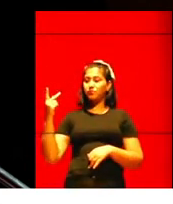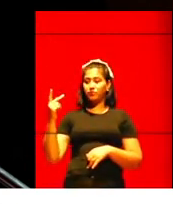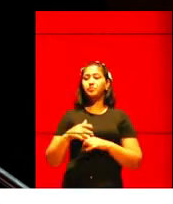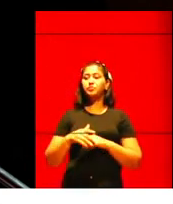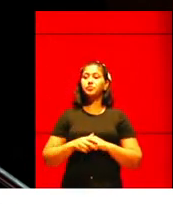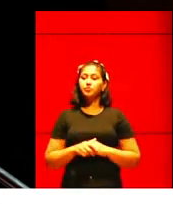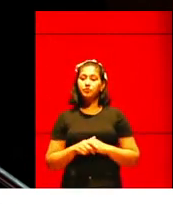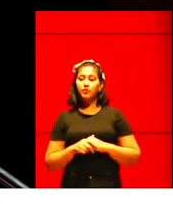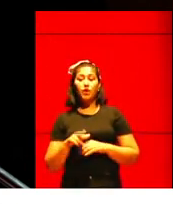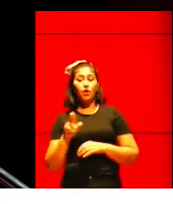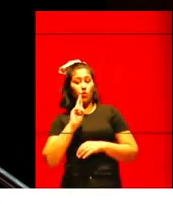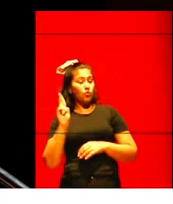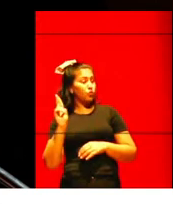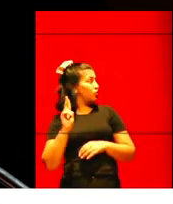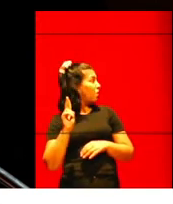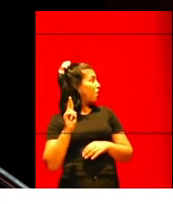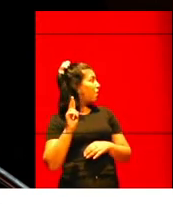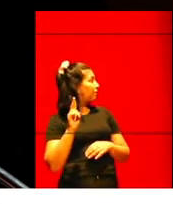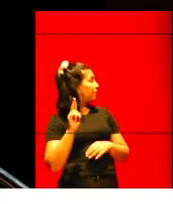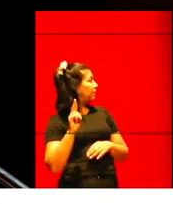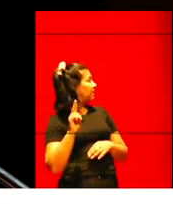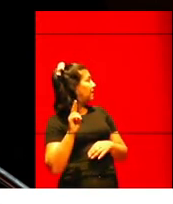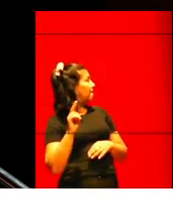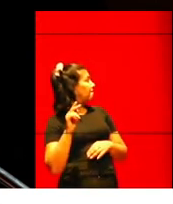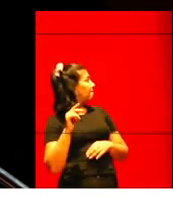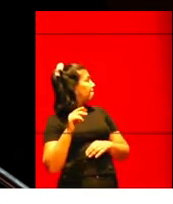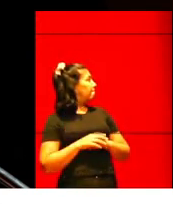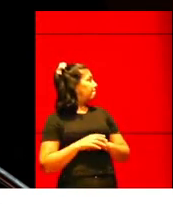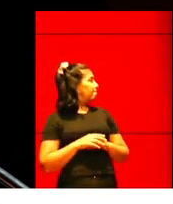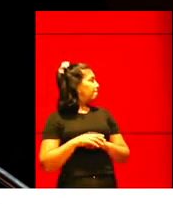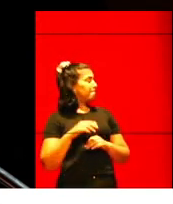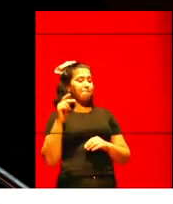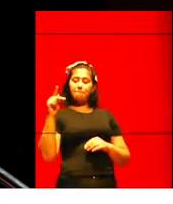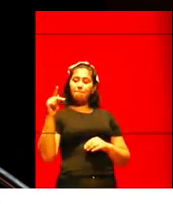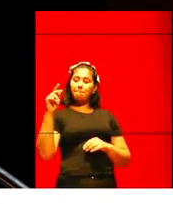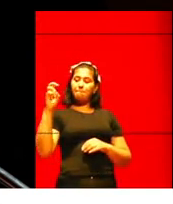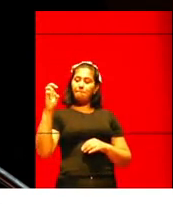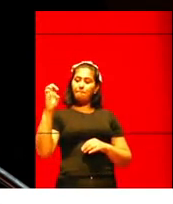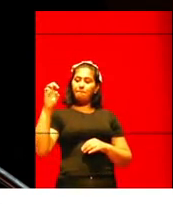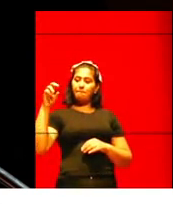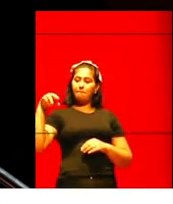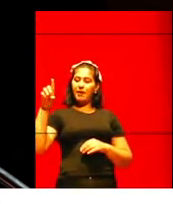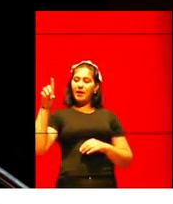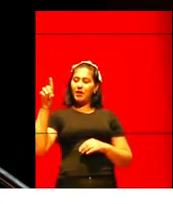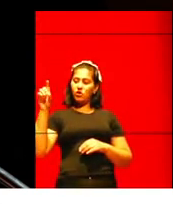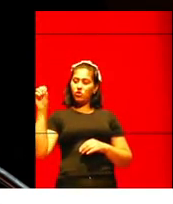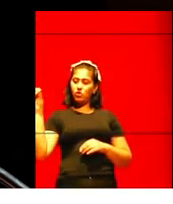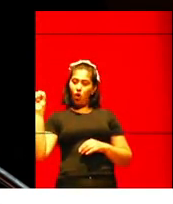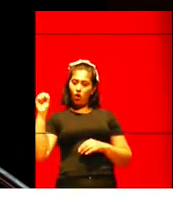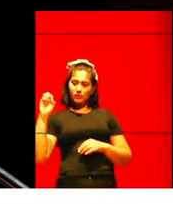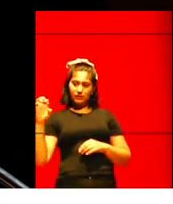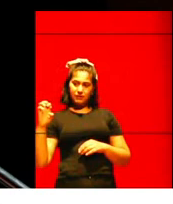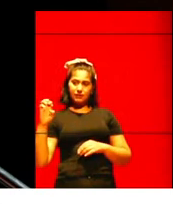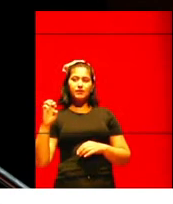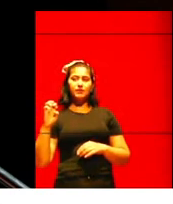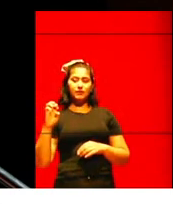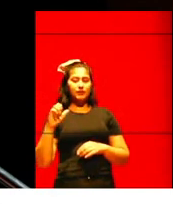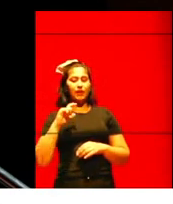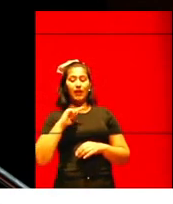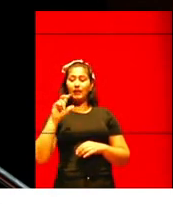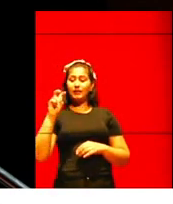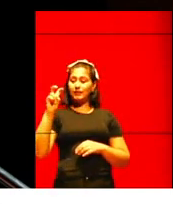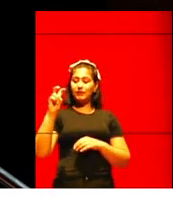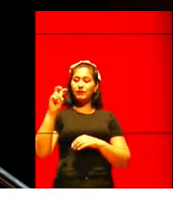ele recebe o nome de pentose, certo? Pentose são os carboidratos formados por 5 átomos de